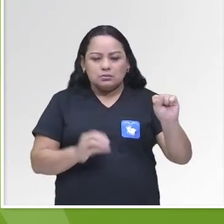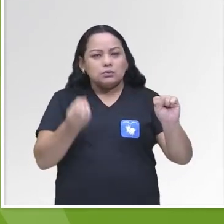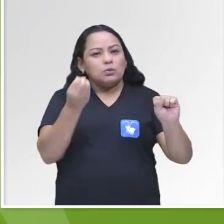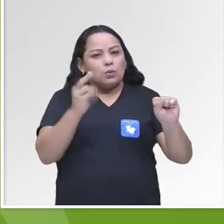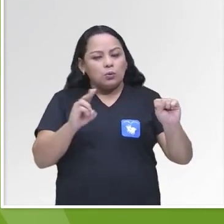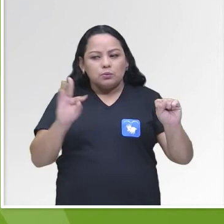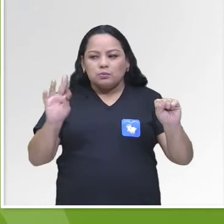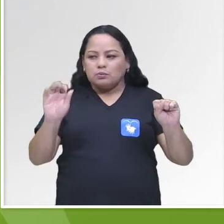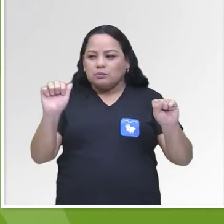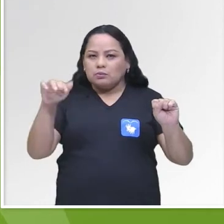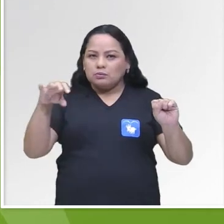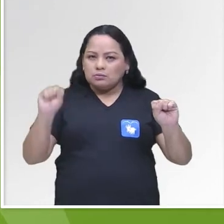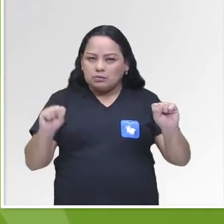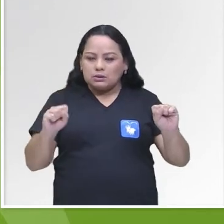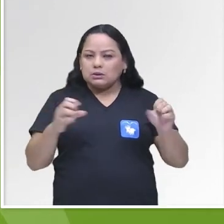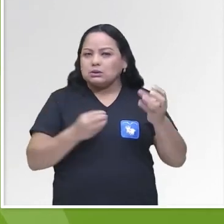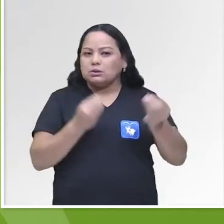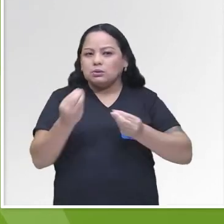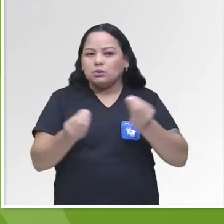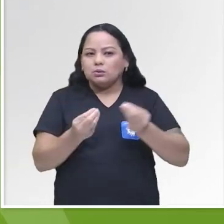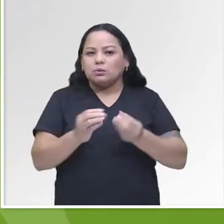Como aqui,